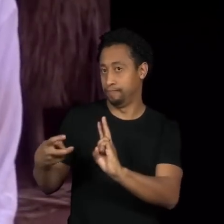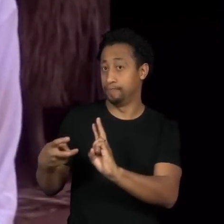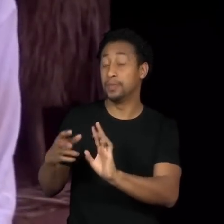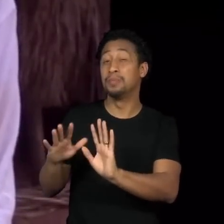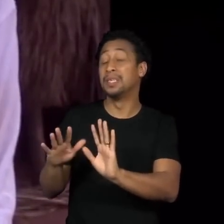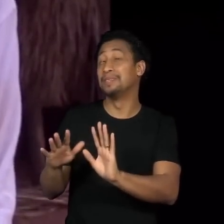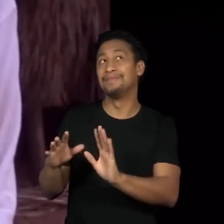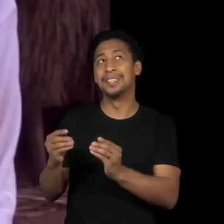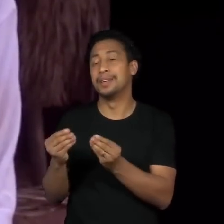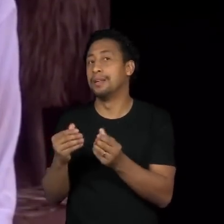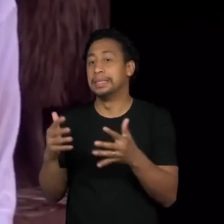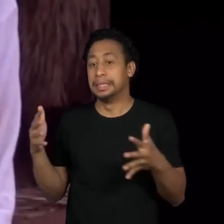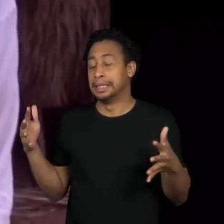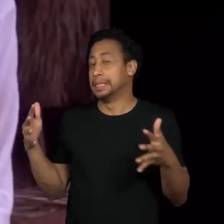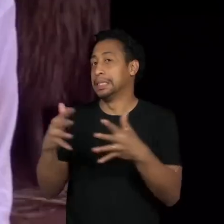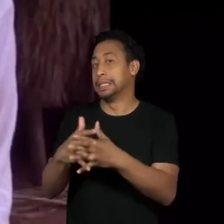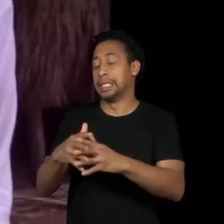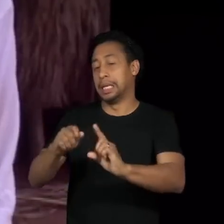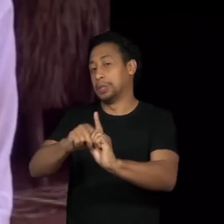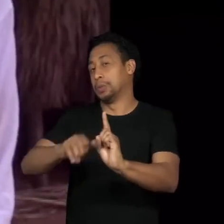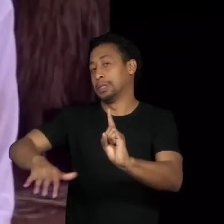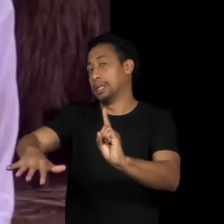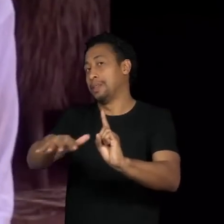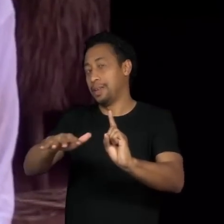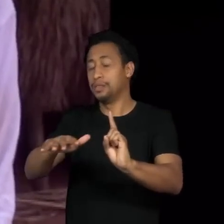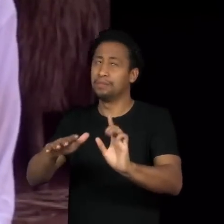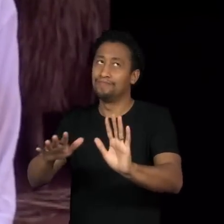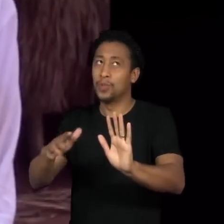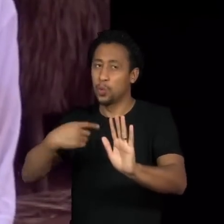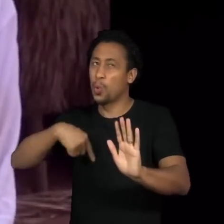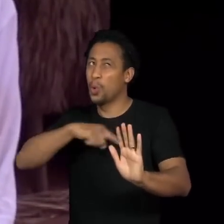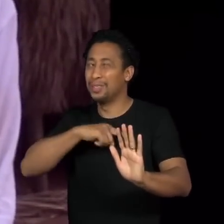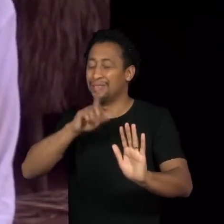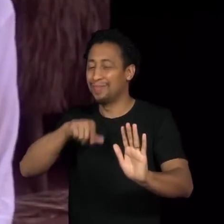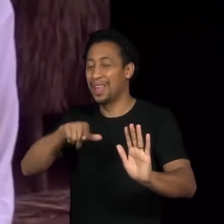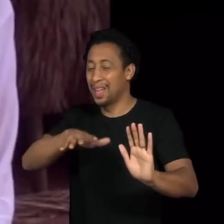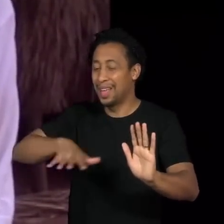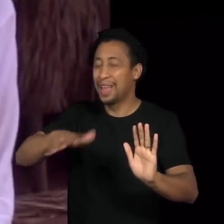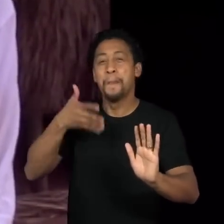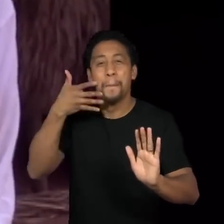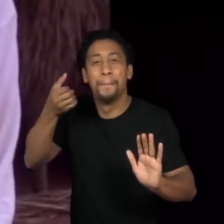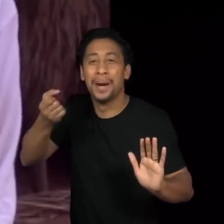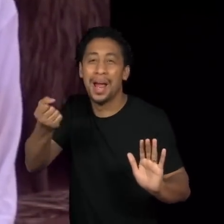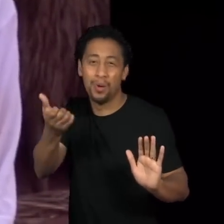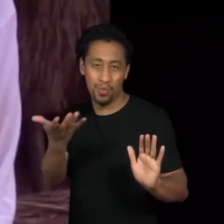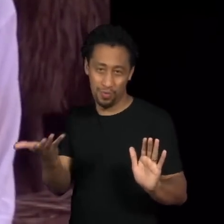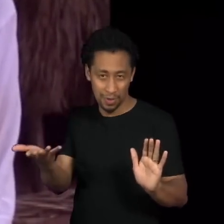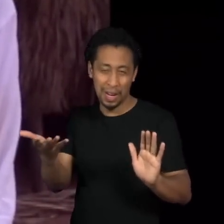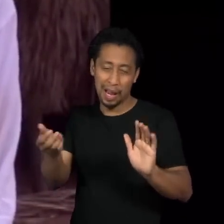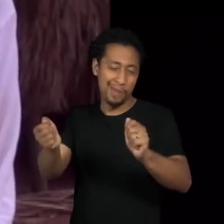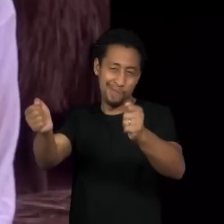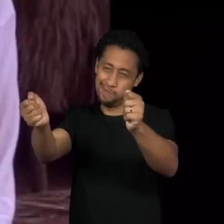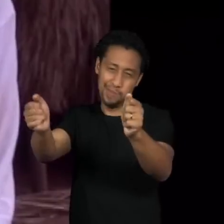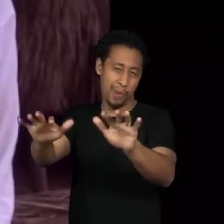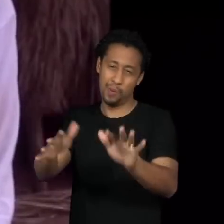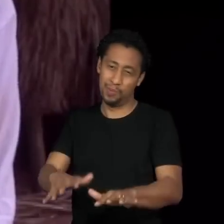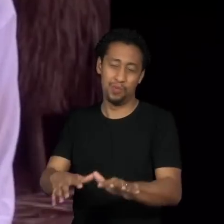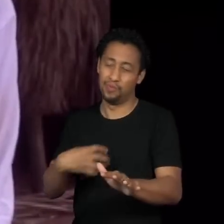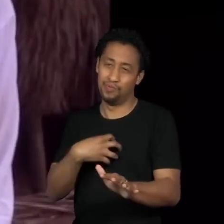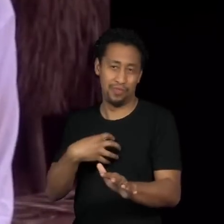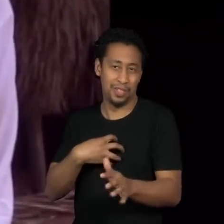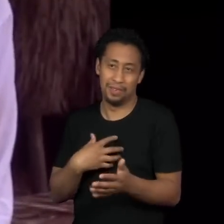nosso padrão civilizatório, nosso que eu digo é branco, né? A insustentabilidade dos